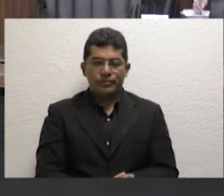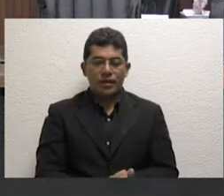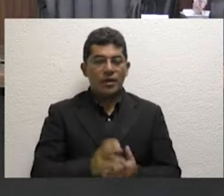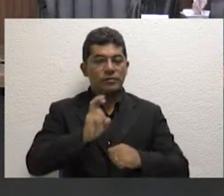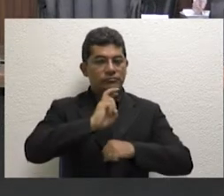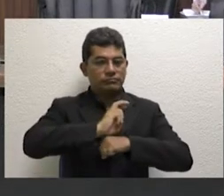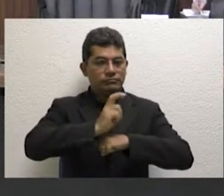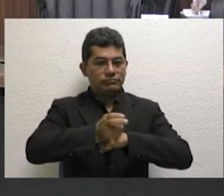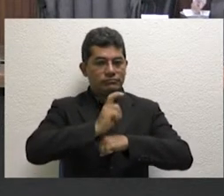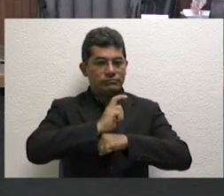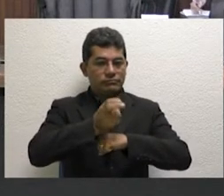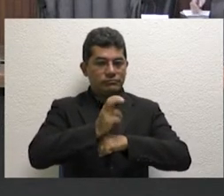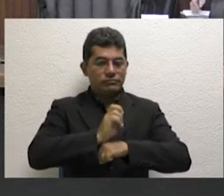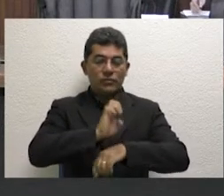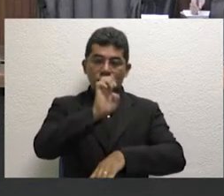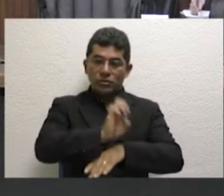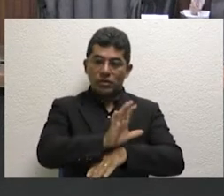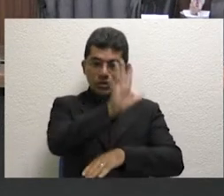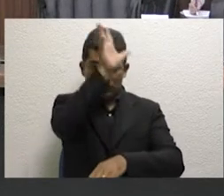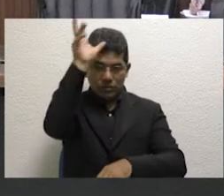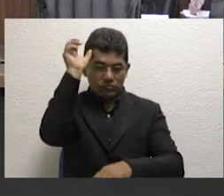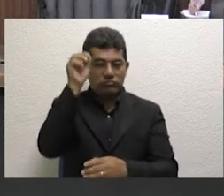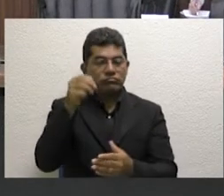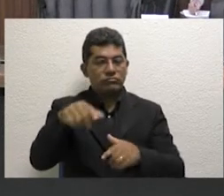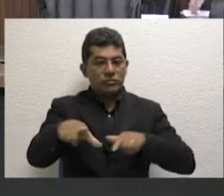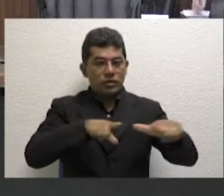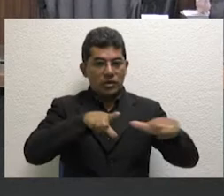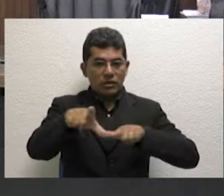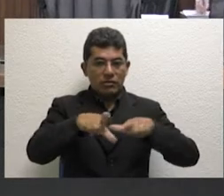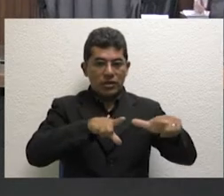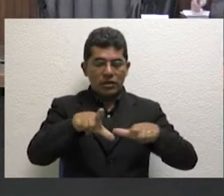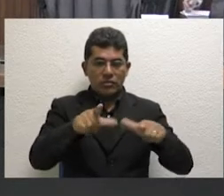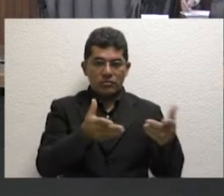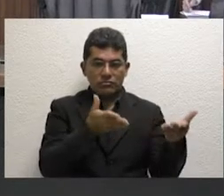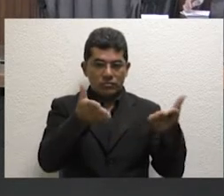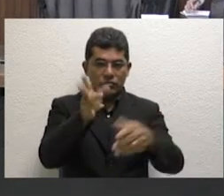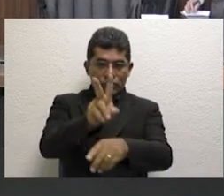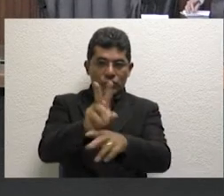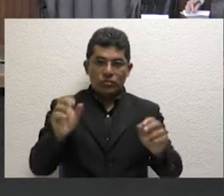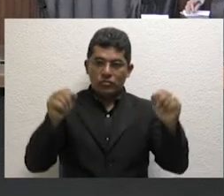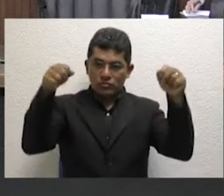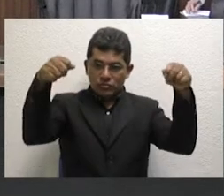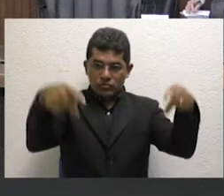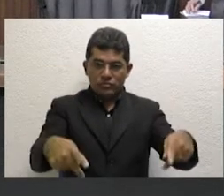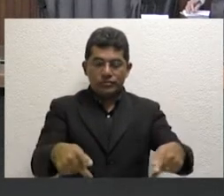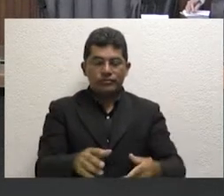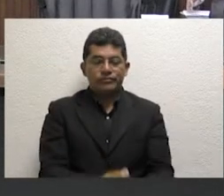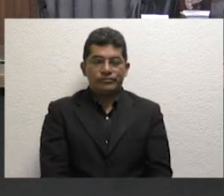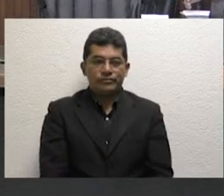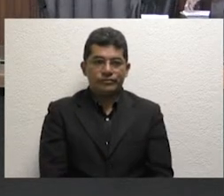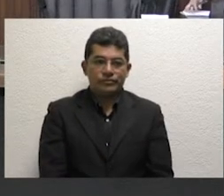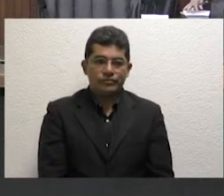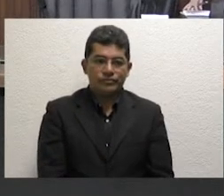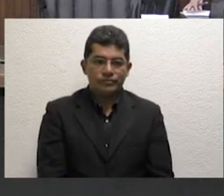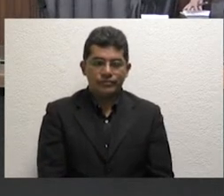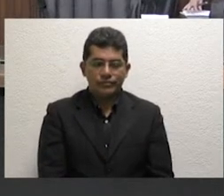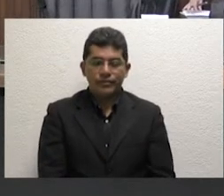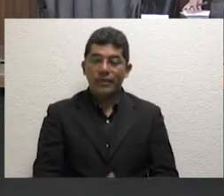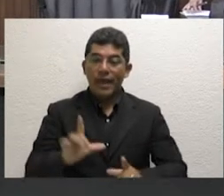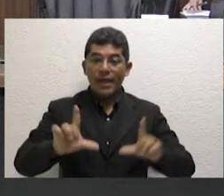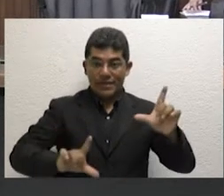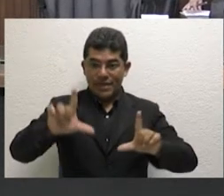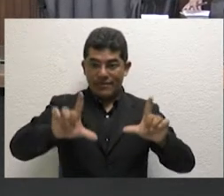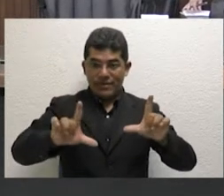Assembleia Legislativa do Estado e sua verdadeira ressonância popular, cuidando da nossa gente. TV